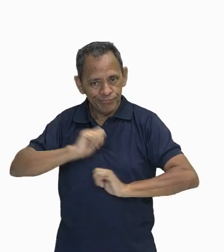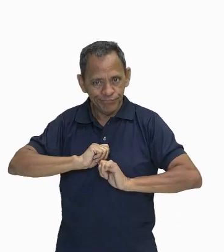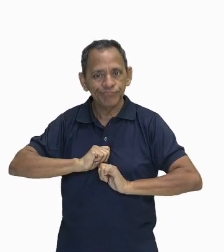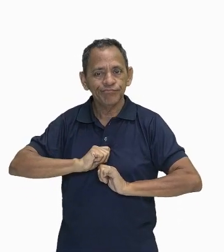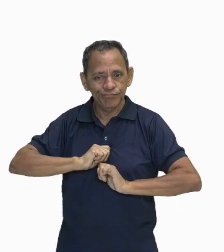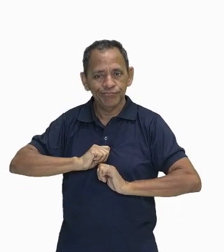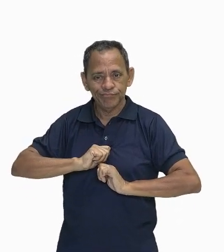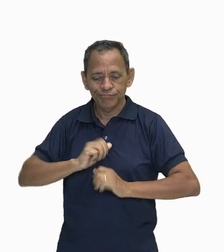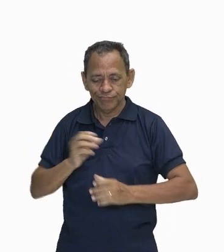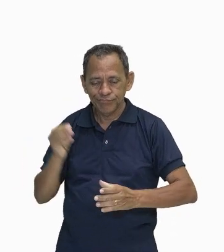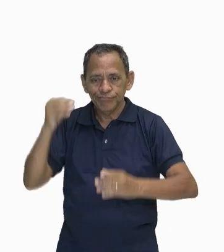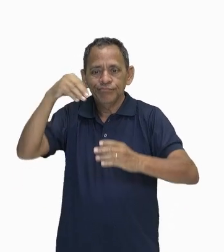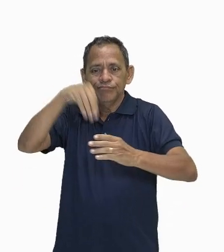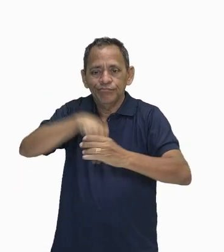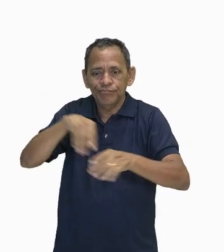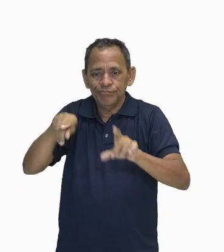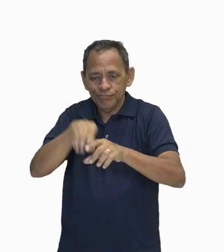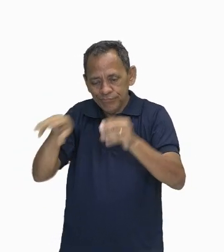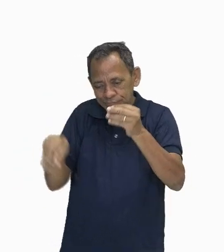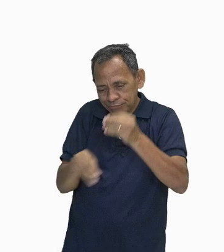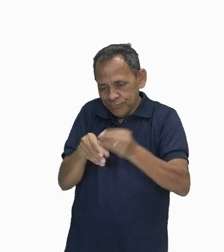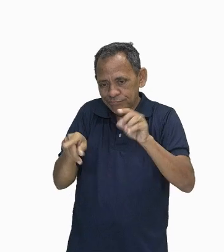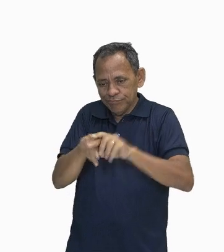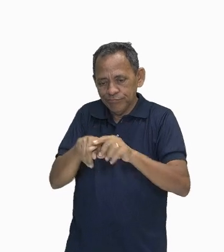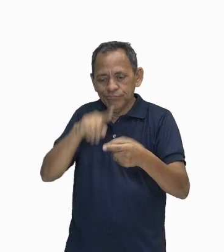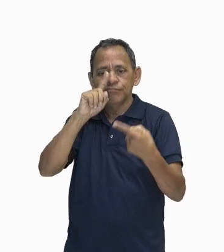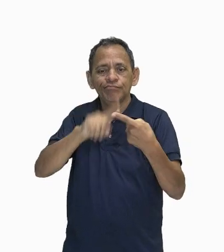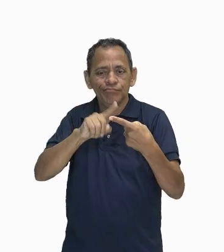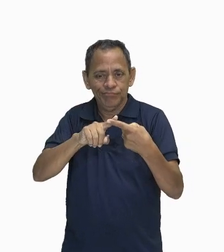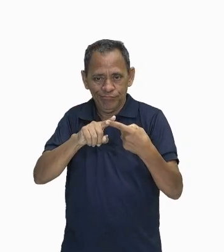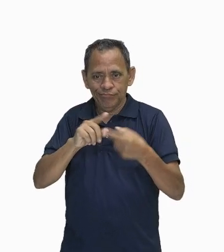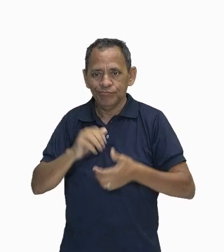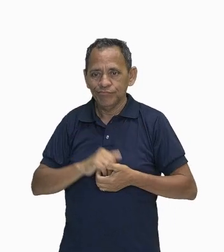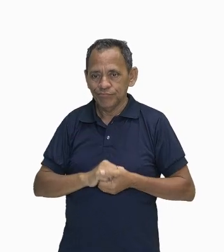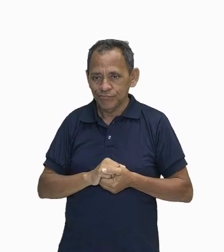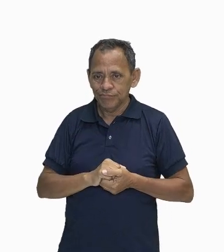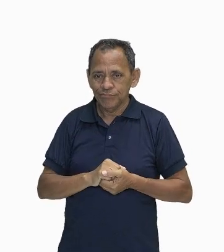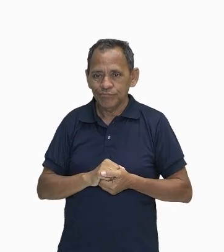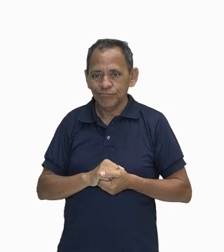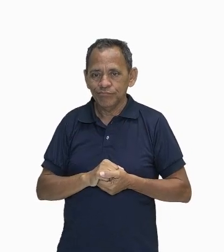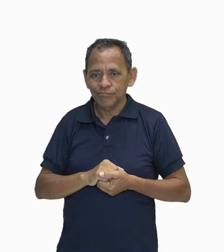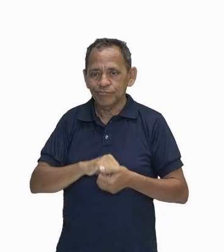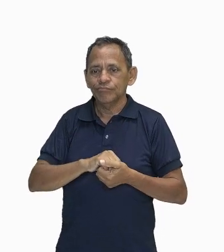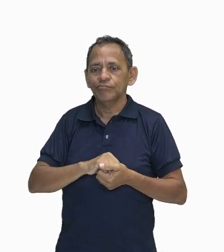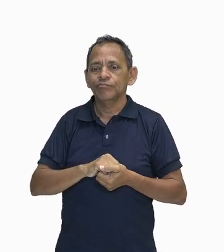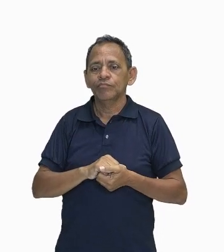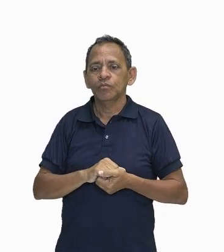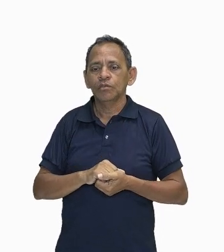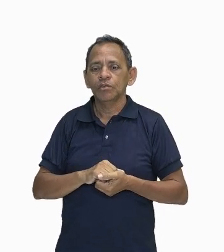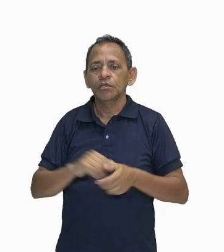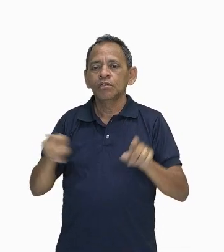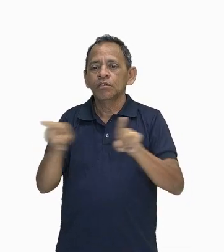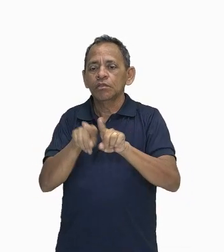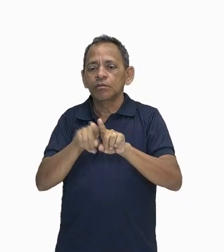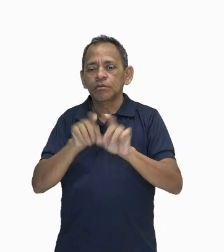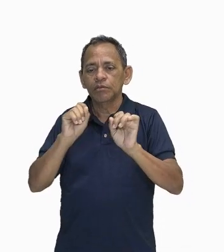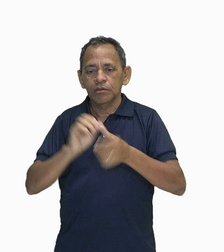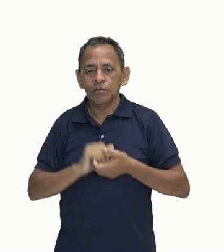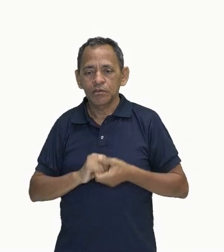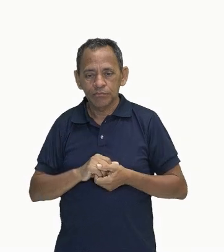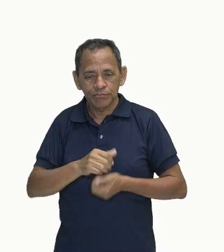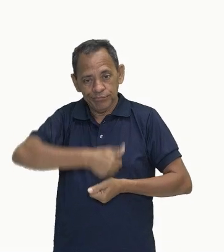que estão inseridas lá no setor primário, tá bom? E aí nós temos a fixação, dos primeiros